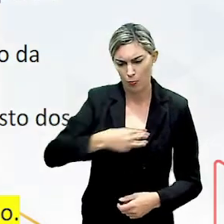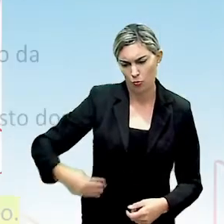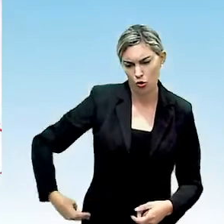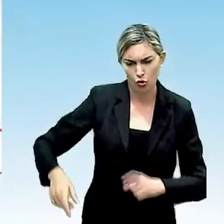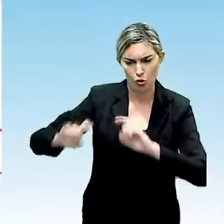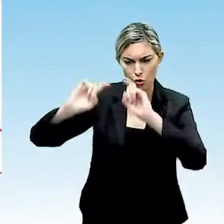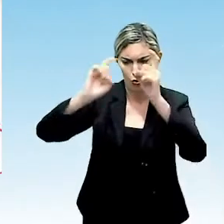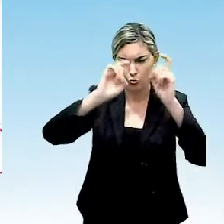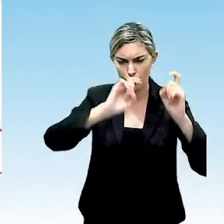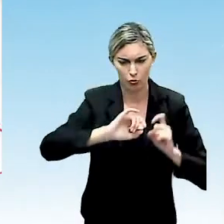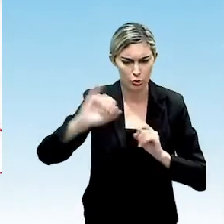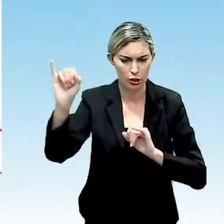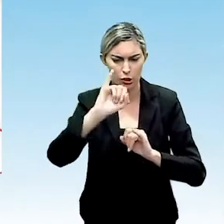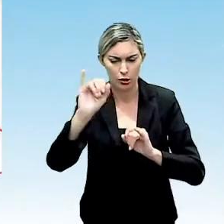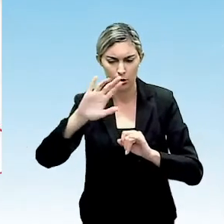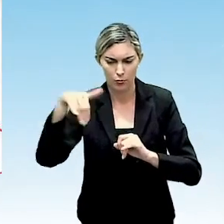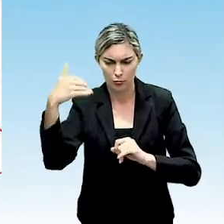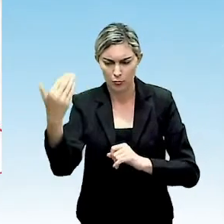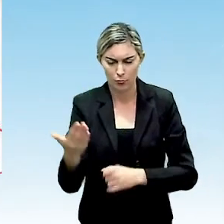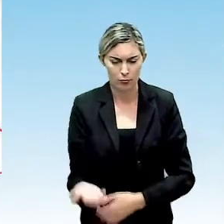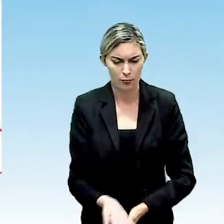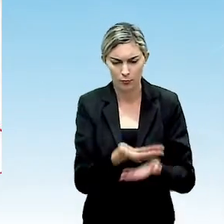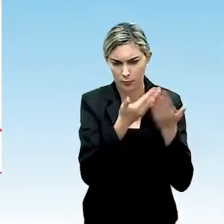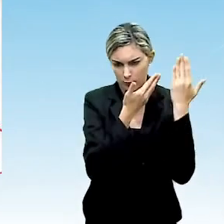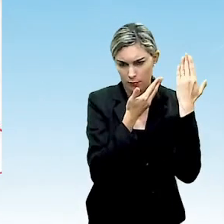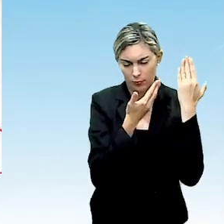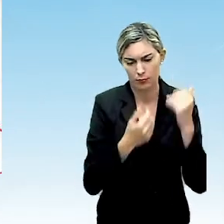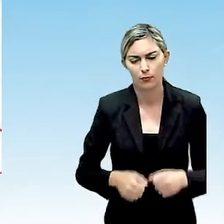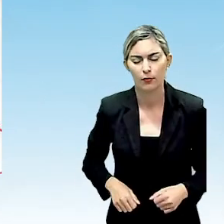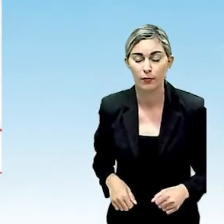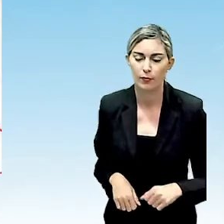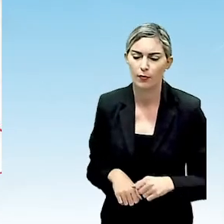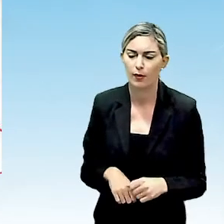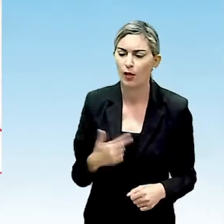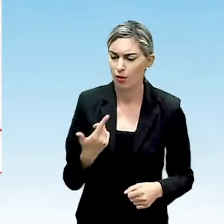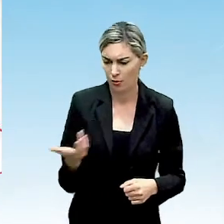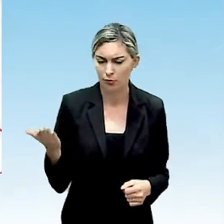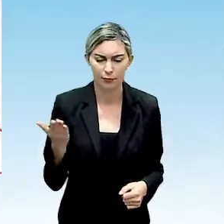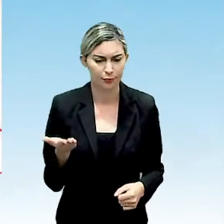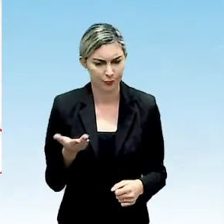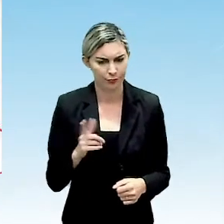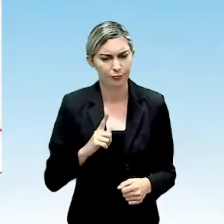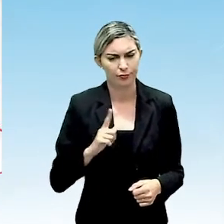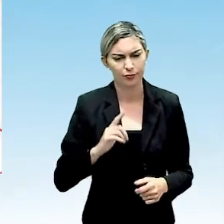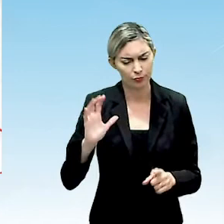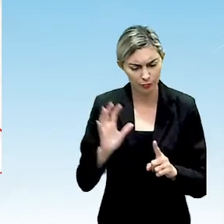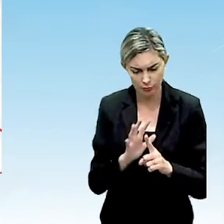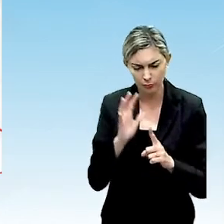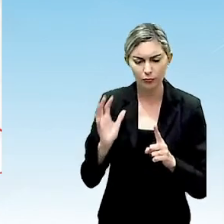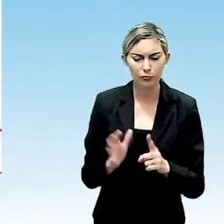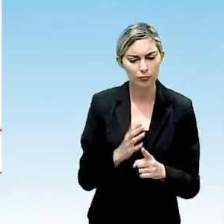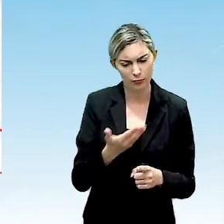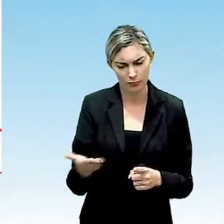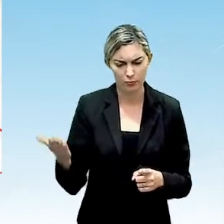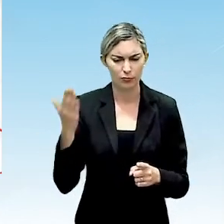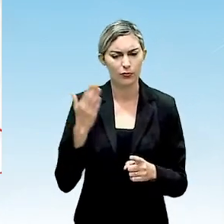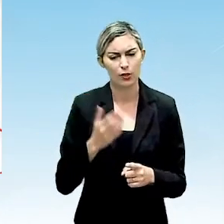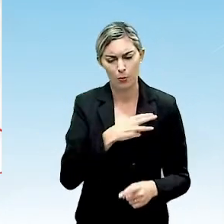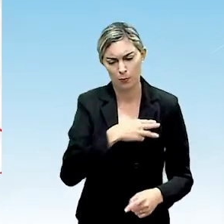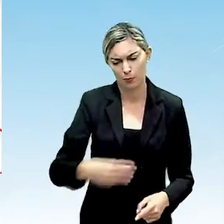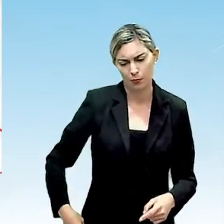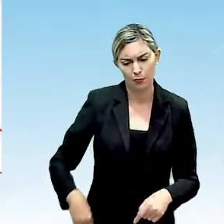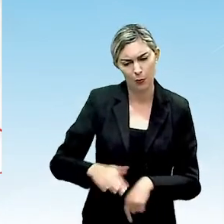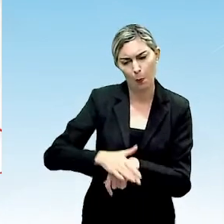Relações Exteriores. É ele aqui, a figura dele, o barão do Rio Branco. Um dos caras que vai ser muito influente, ministro mais popular